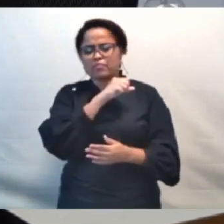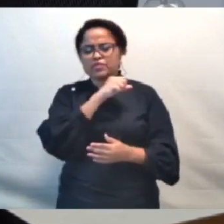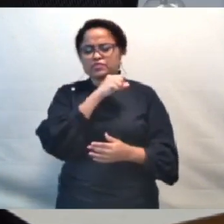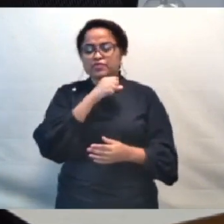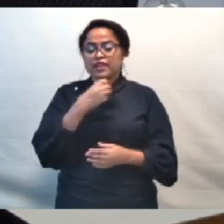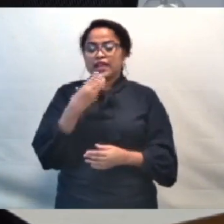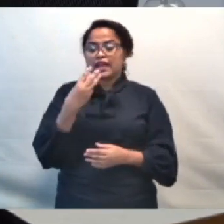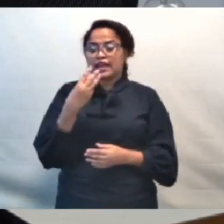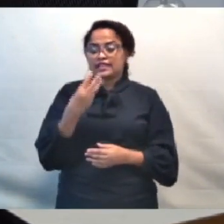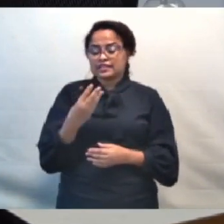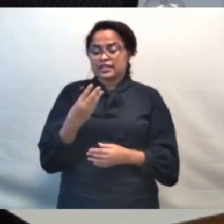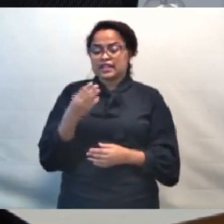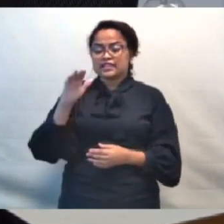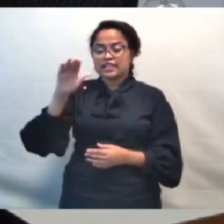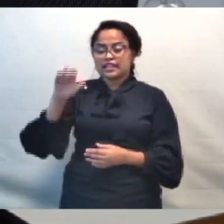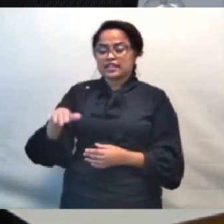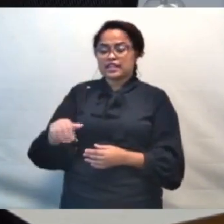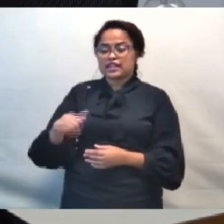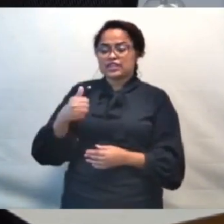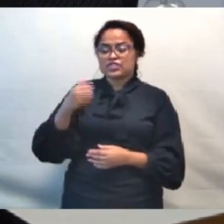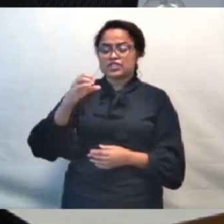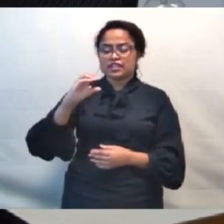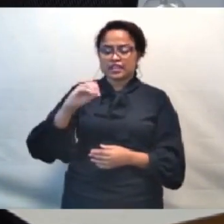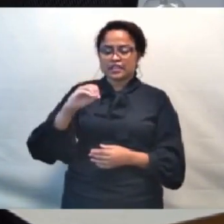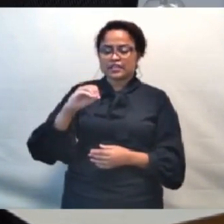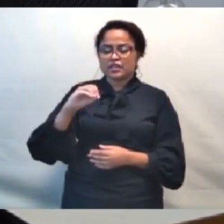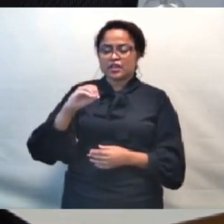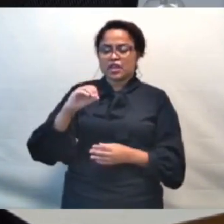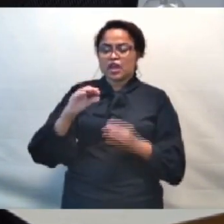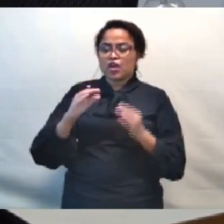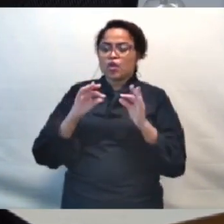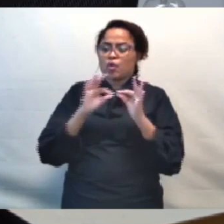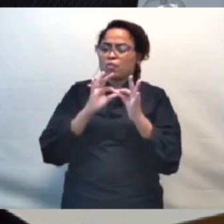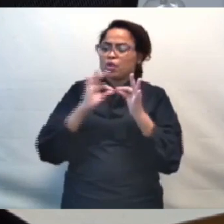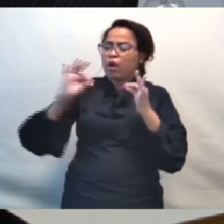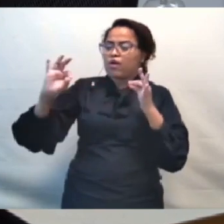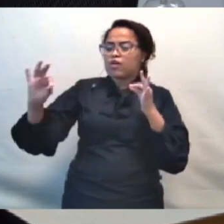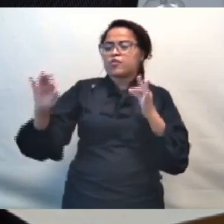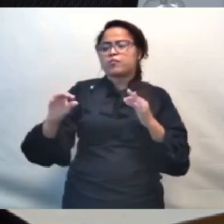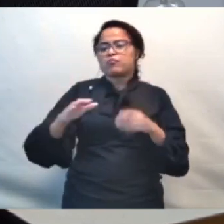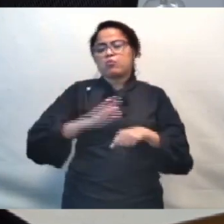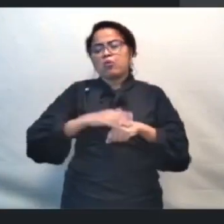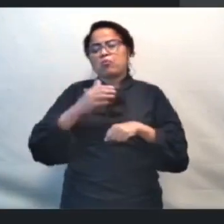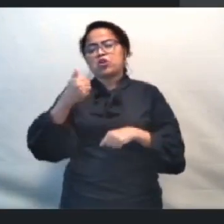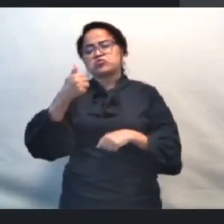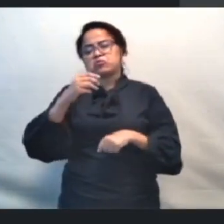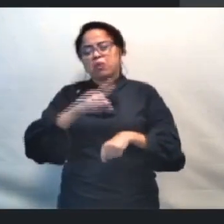3h10, prorroga essa reunião para mais uma hora. Obrigado. Pode continuar, Marina, desculpe.